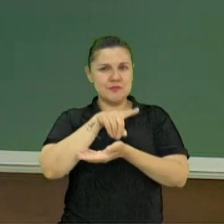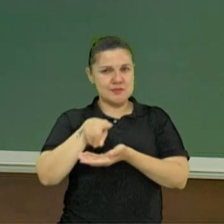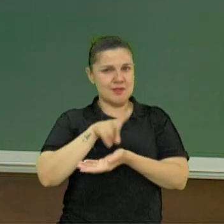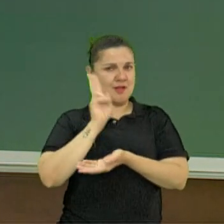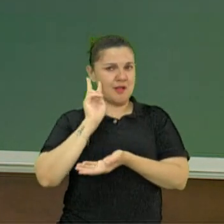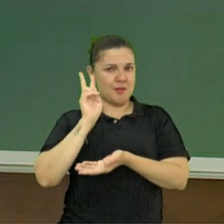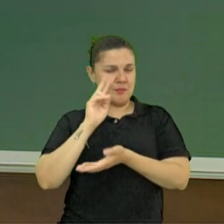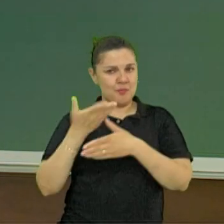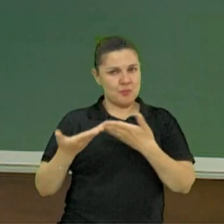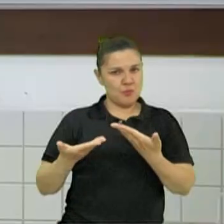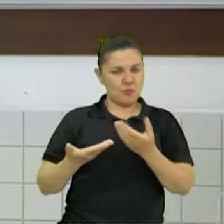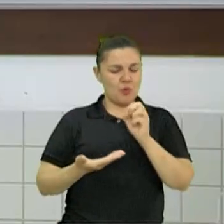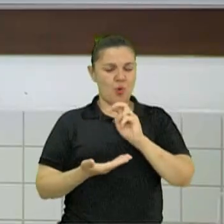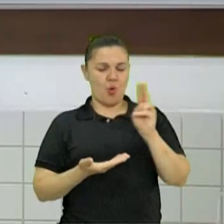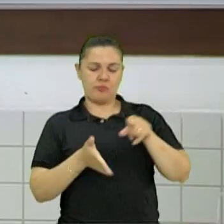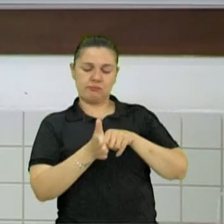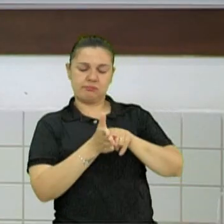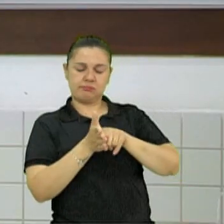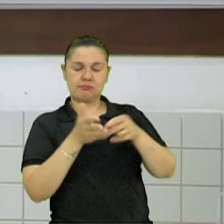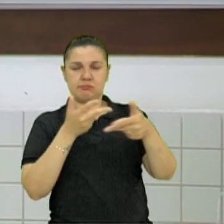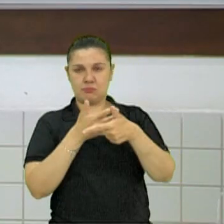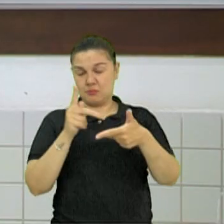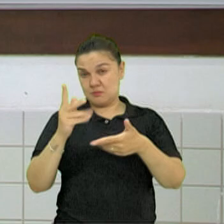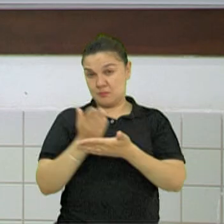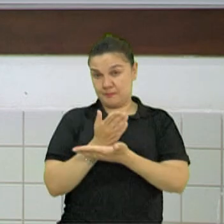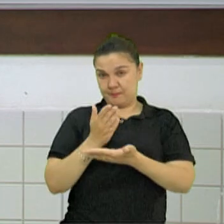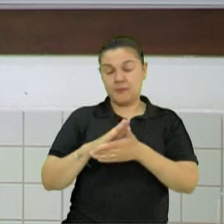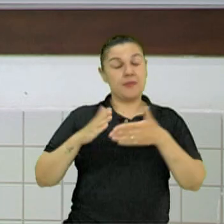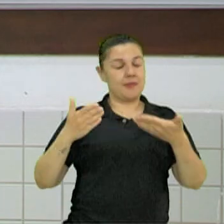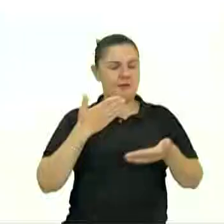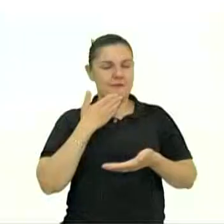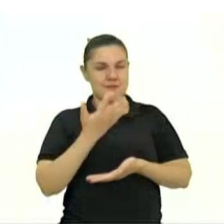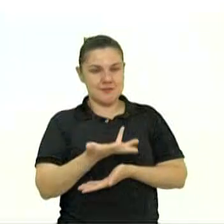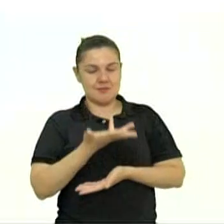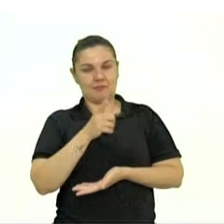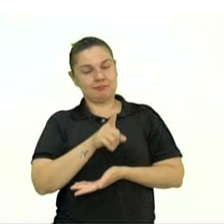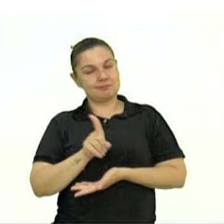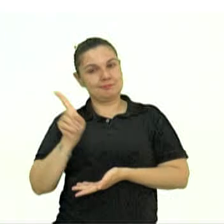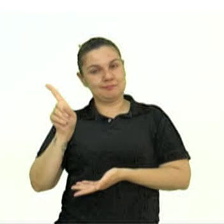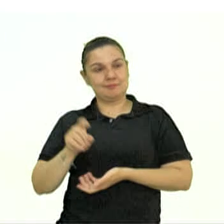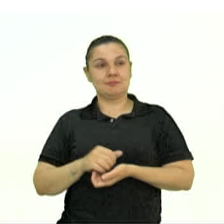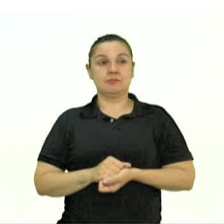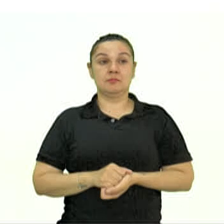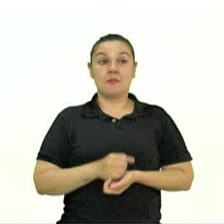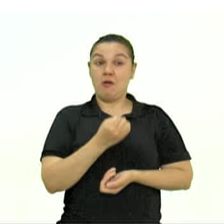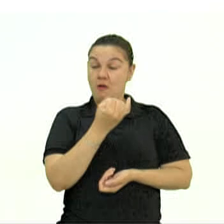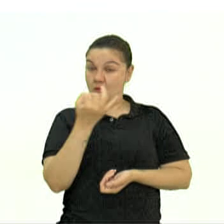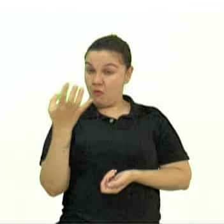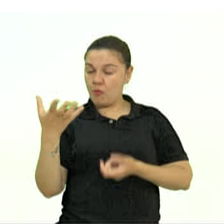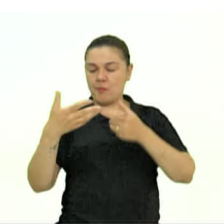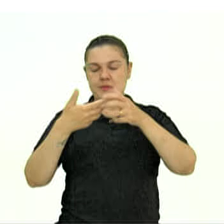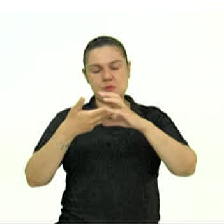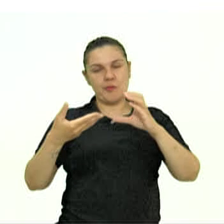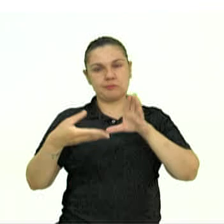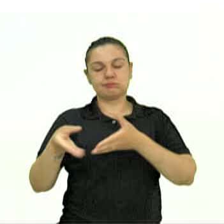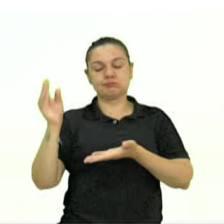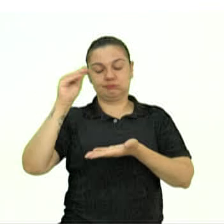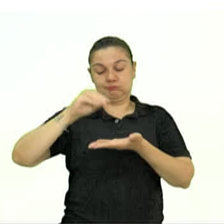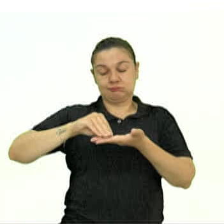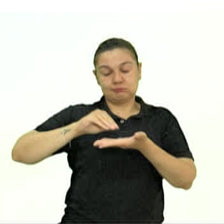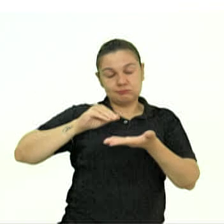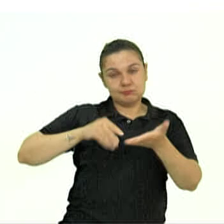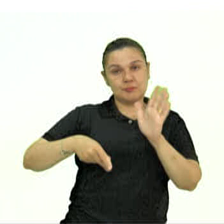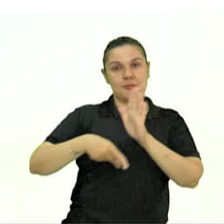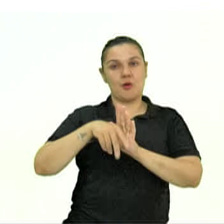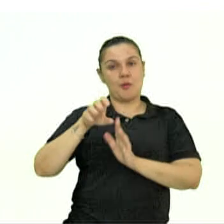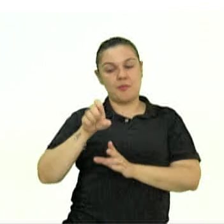ou será que você teve que pesquisar aí no seu caderno? Para facilitar, trouxe para vocês. Outros elementos que compõem as obras épicas